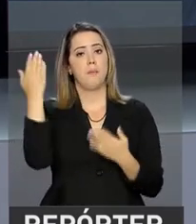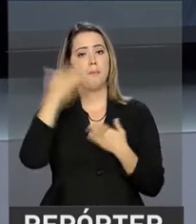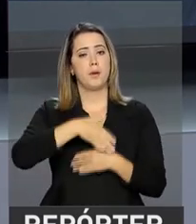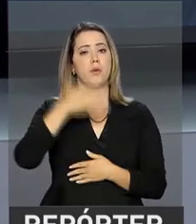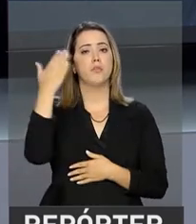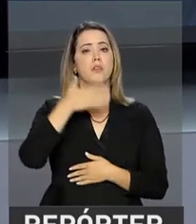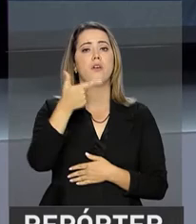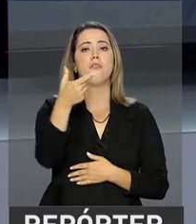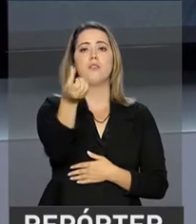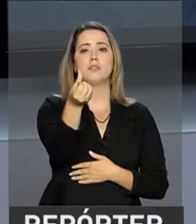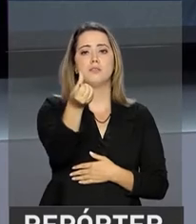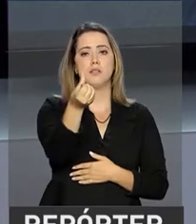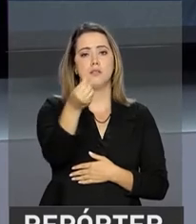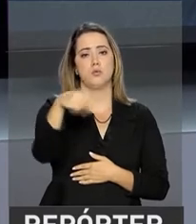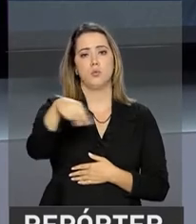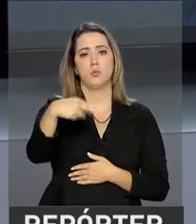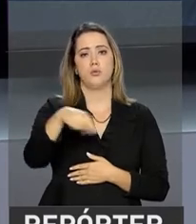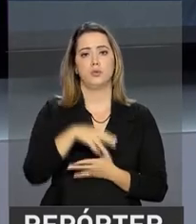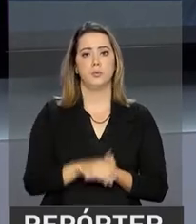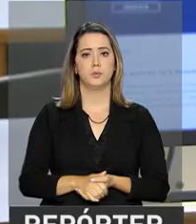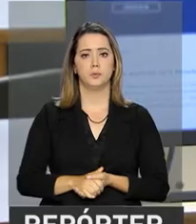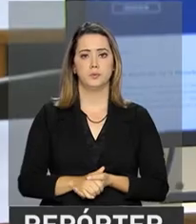dia 26 de novembro.